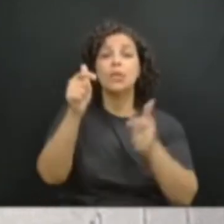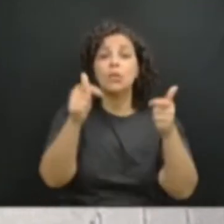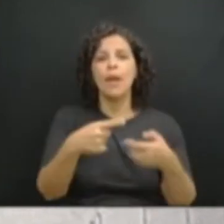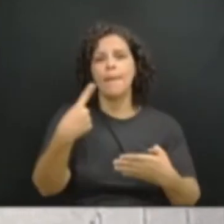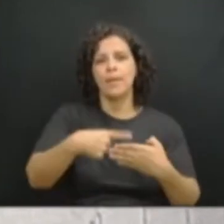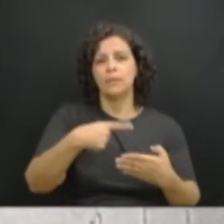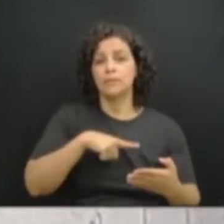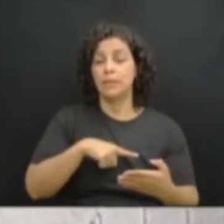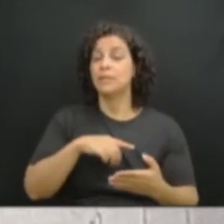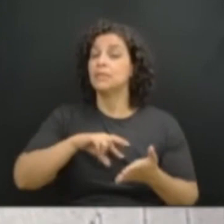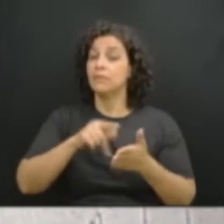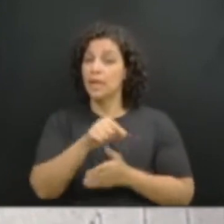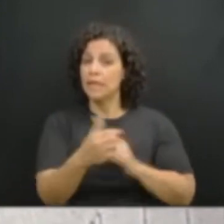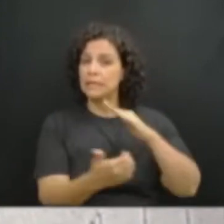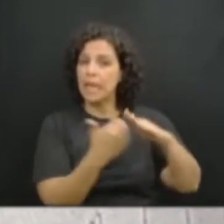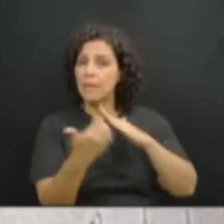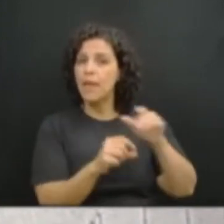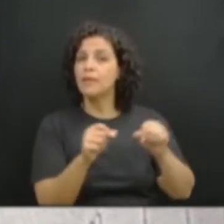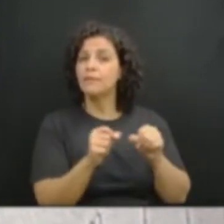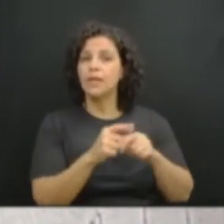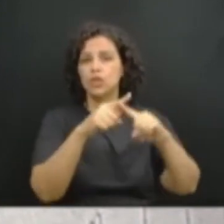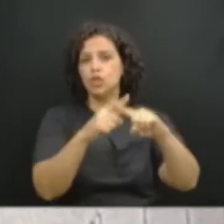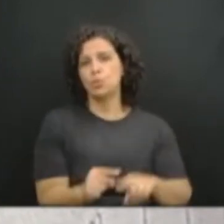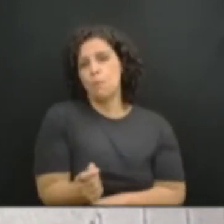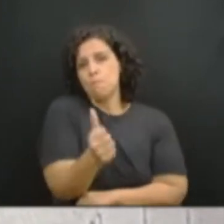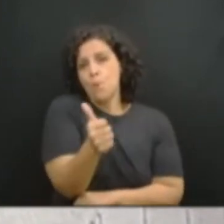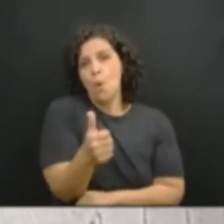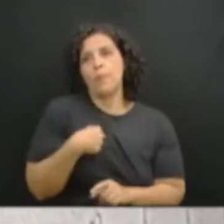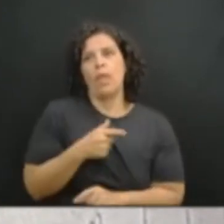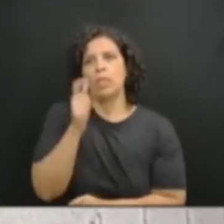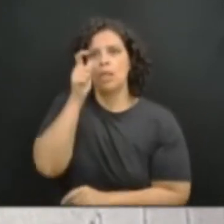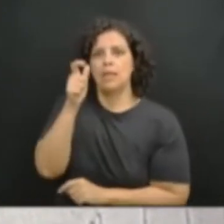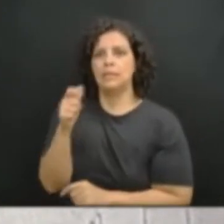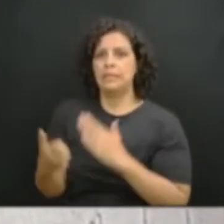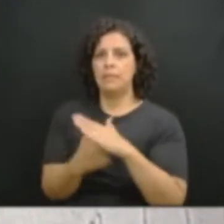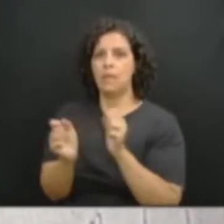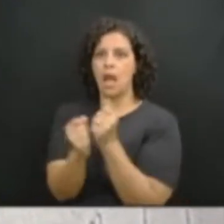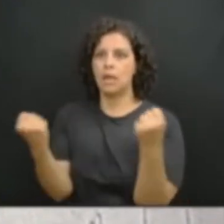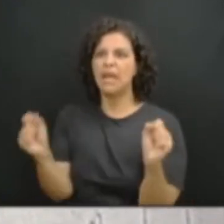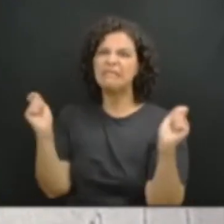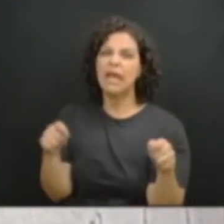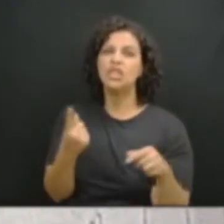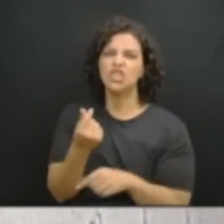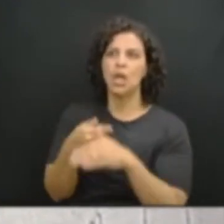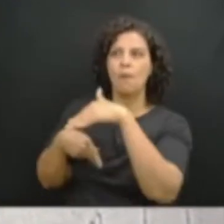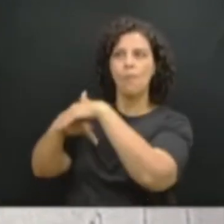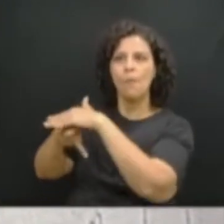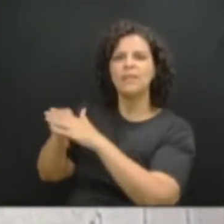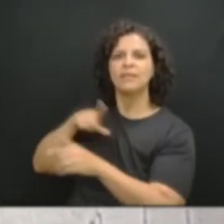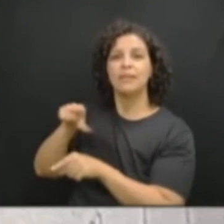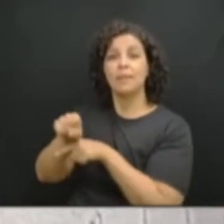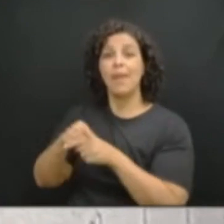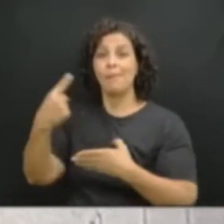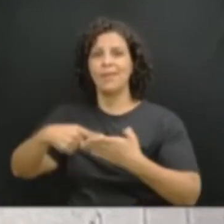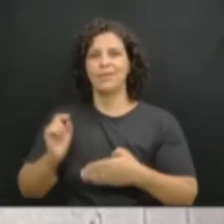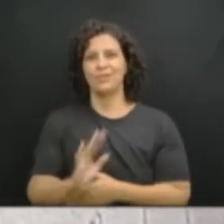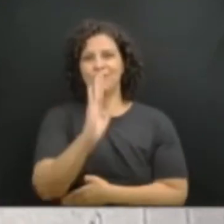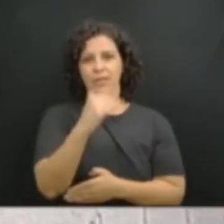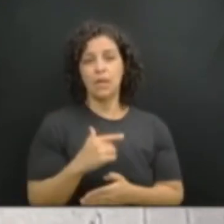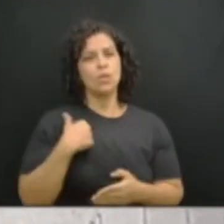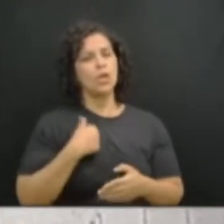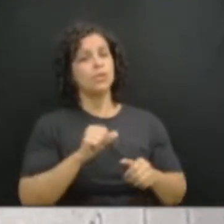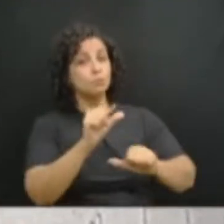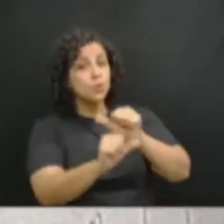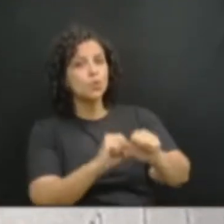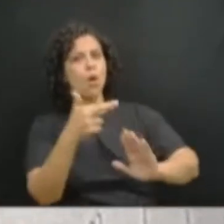percentual. Ou seja, fazia ter menos concorrência, porque era só uns grandões que iam participar, e o preço do pedágio ia ficar mais caro. Fomos lá